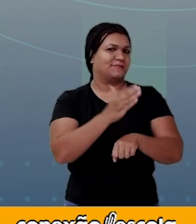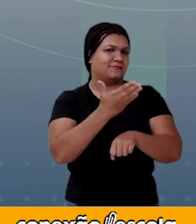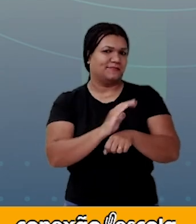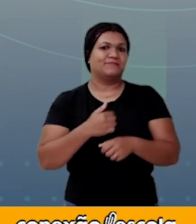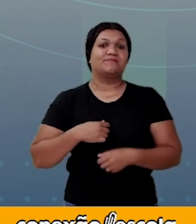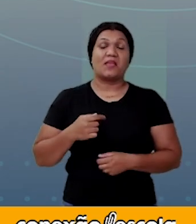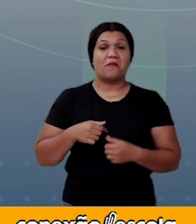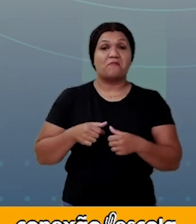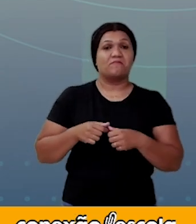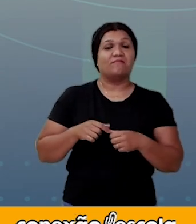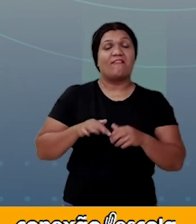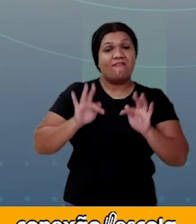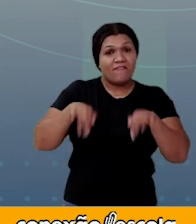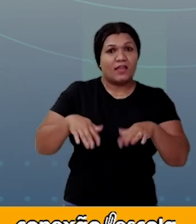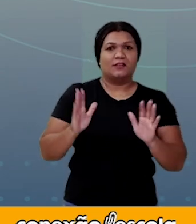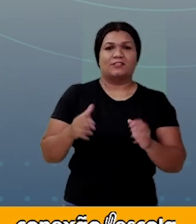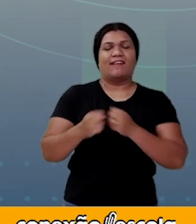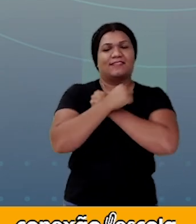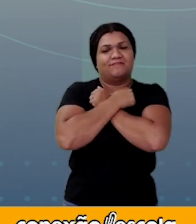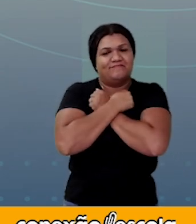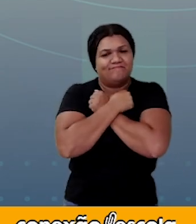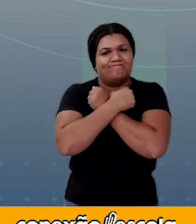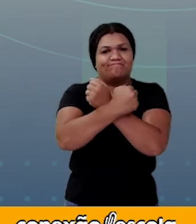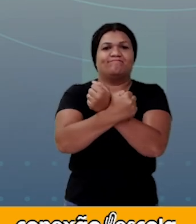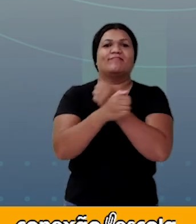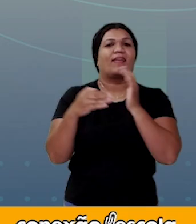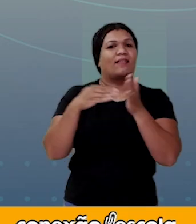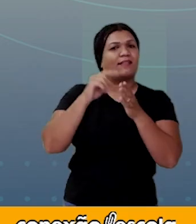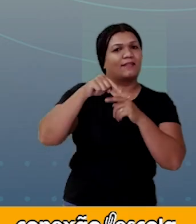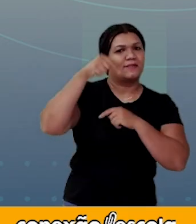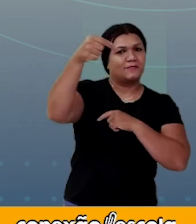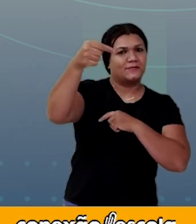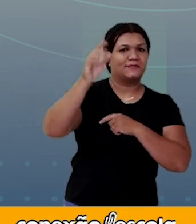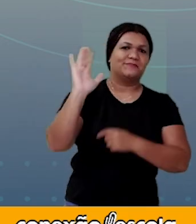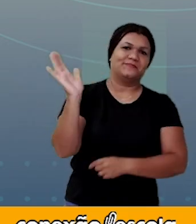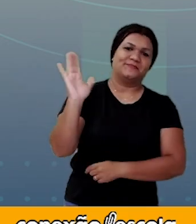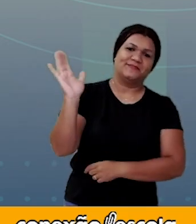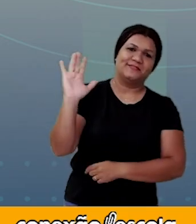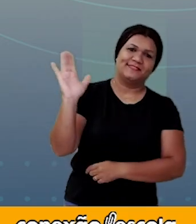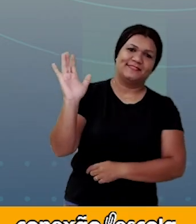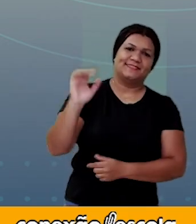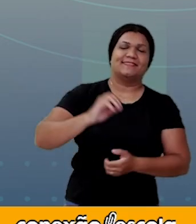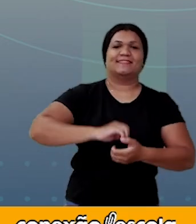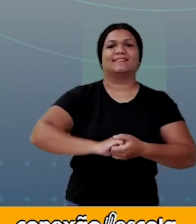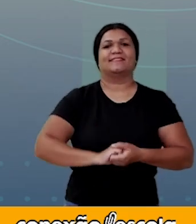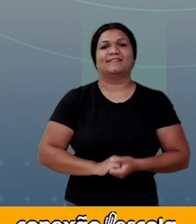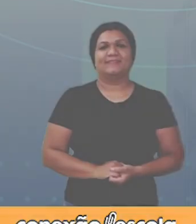Eu fico por aqui, um grande abraço e até a próxima. Tchau, tchau.